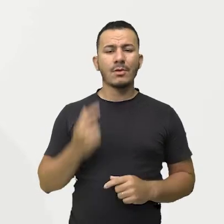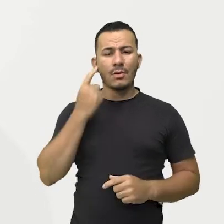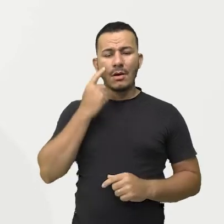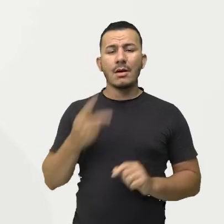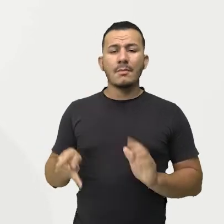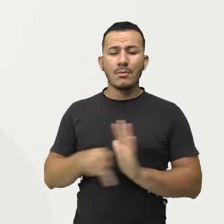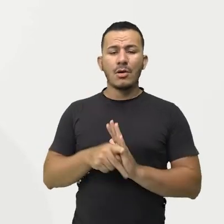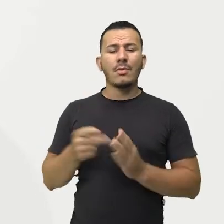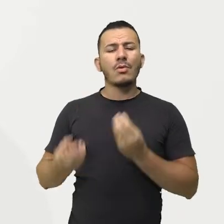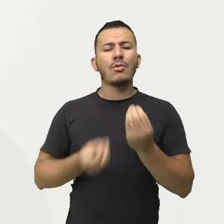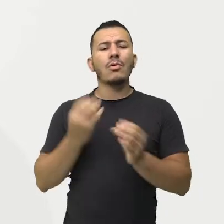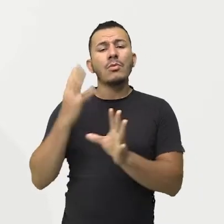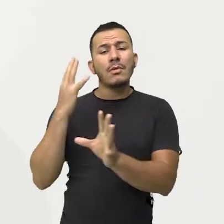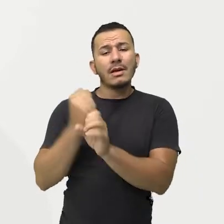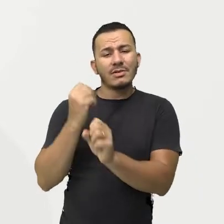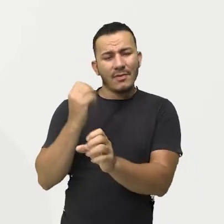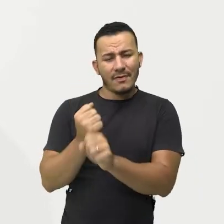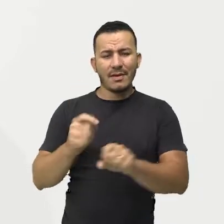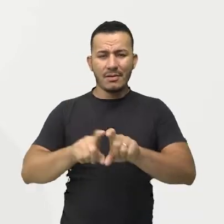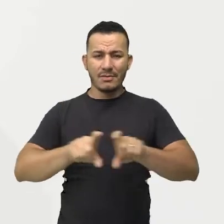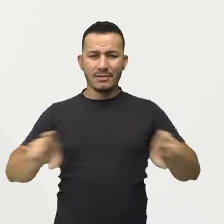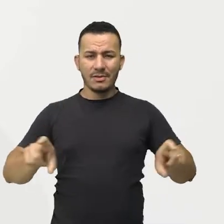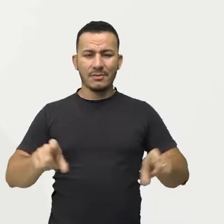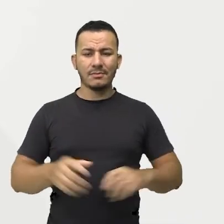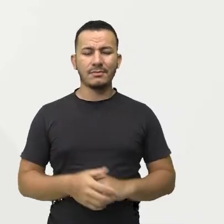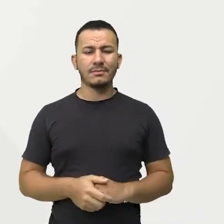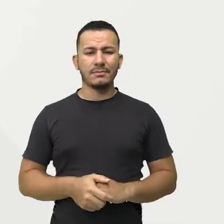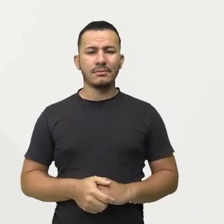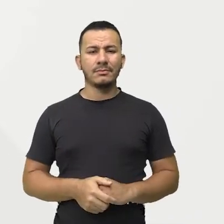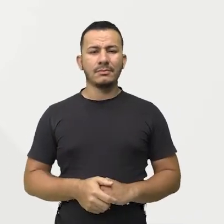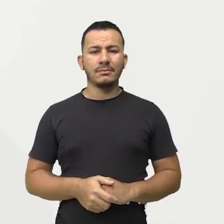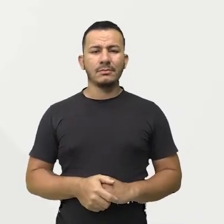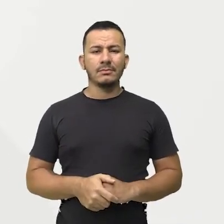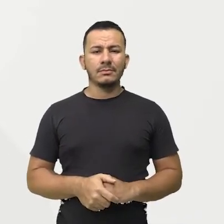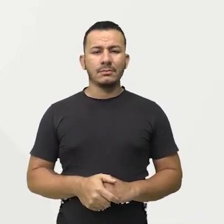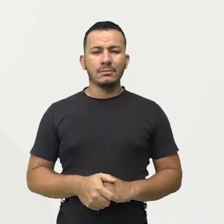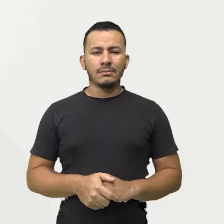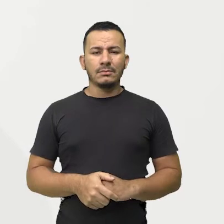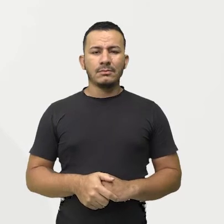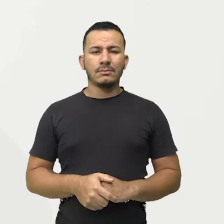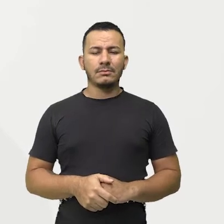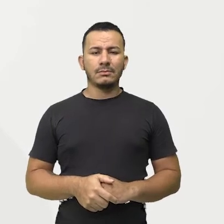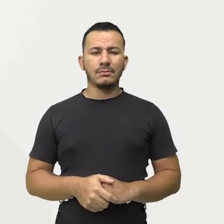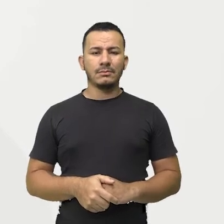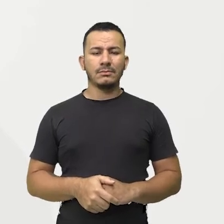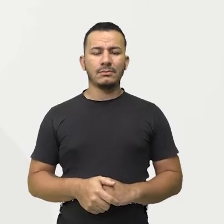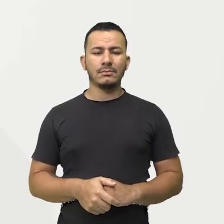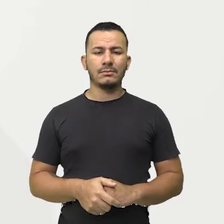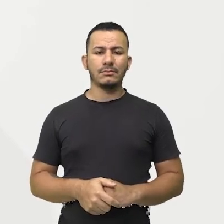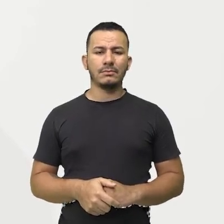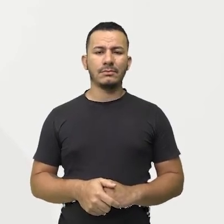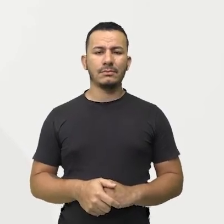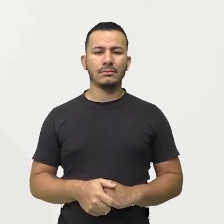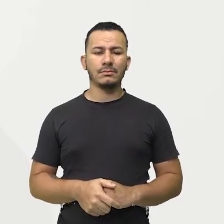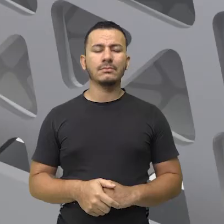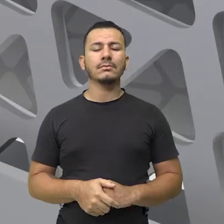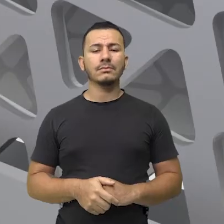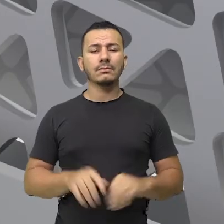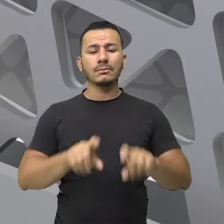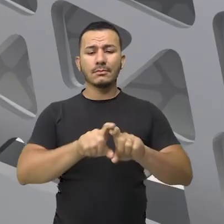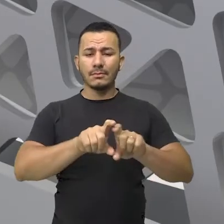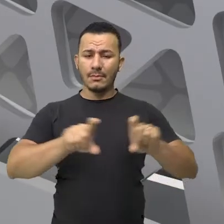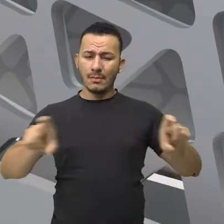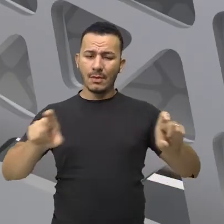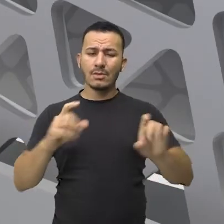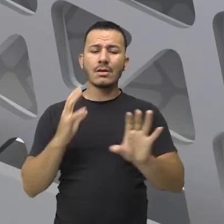importantes, de aprender a resolver a equação, né? Como resolver uma equação? E aí, pessoal, para resolver a